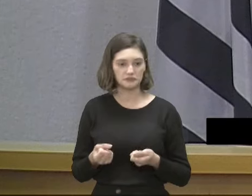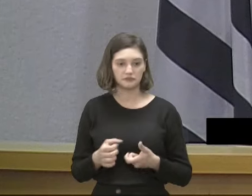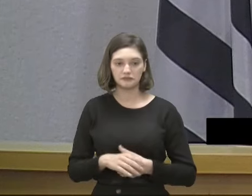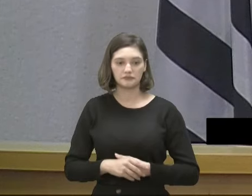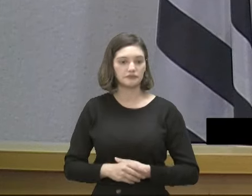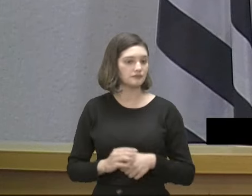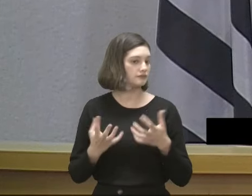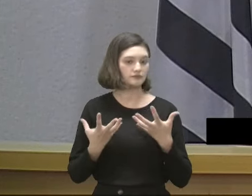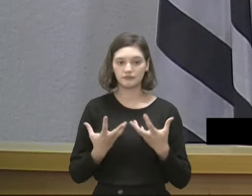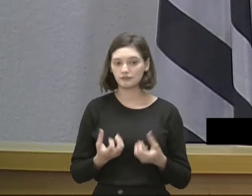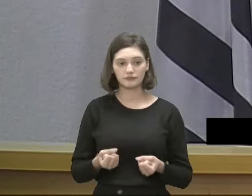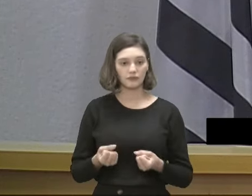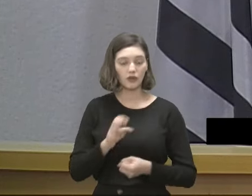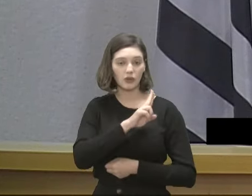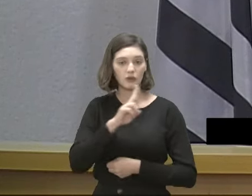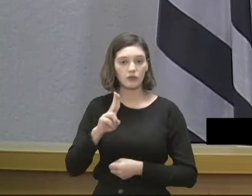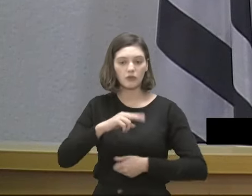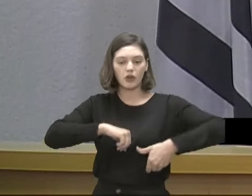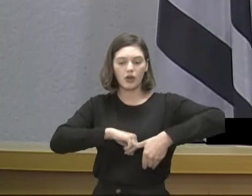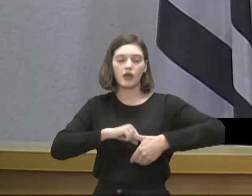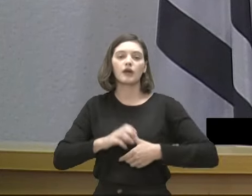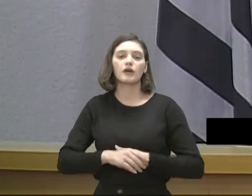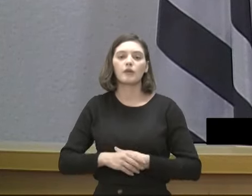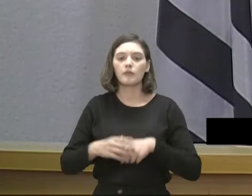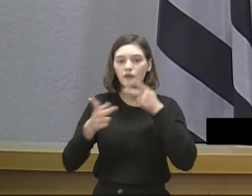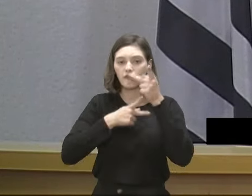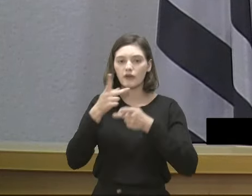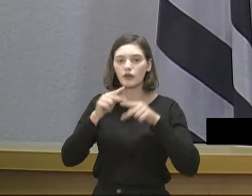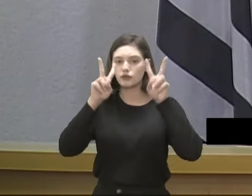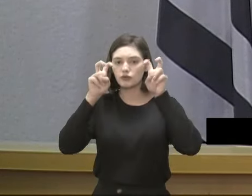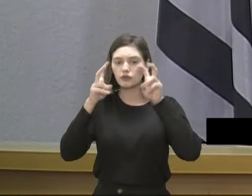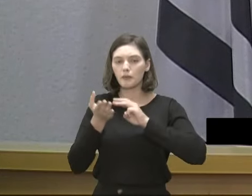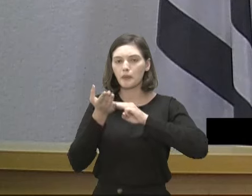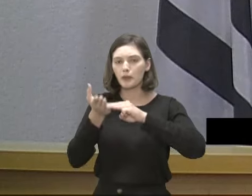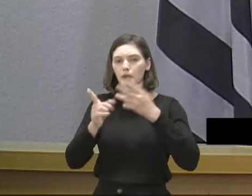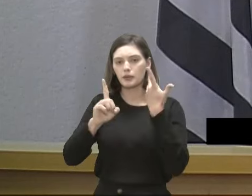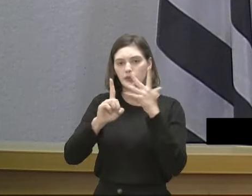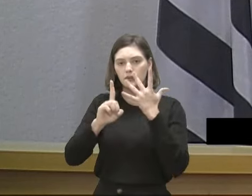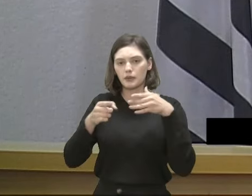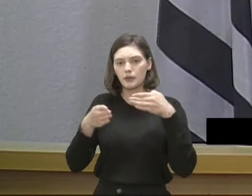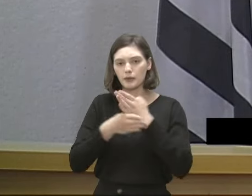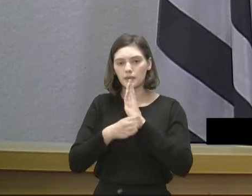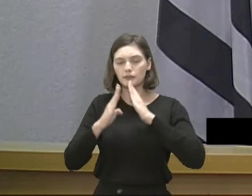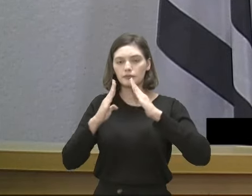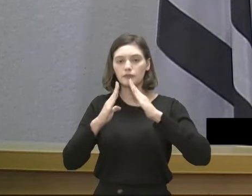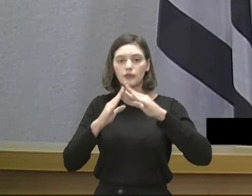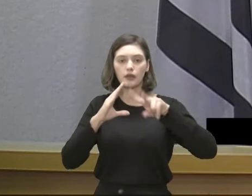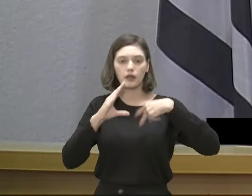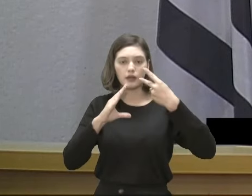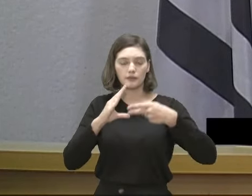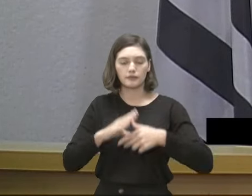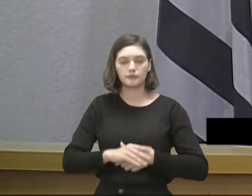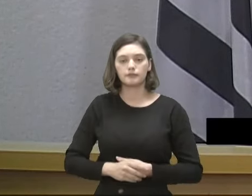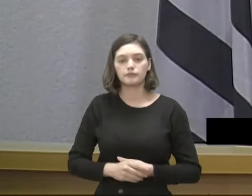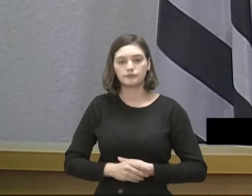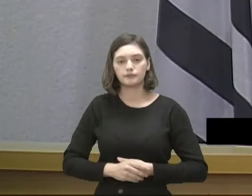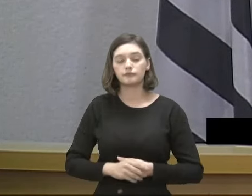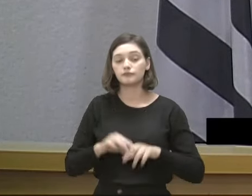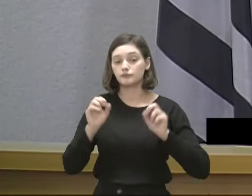vou aceitar ser chamado no corredor por tratar de uma questão de uma moção de aplauso aprovada por esta casa aqui de leis.